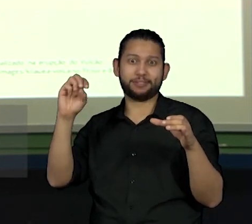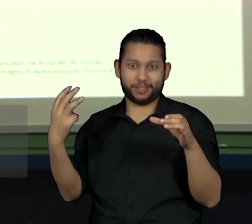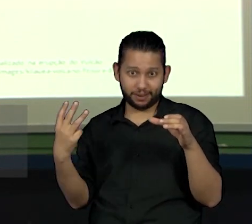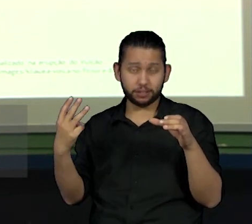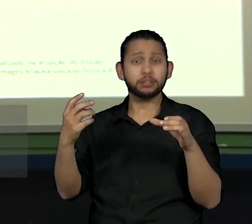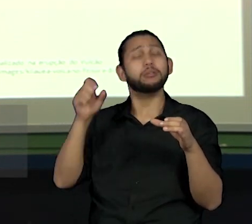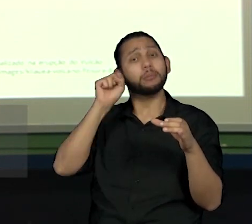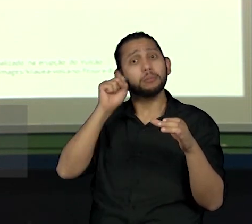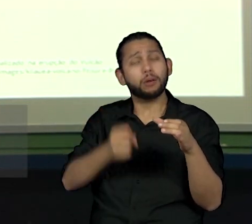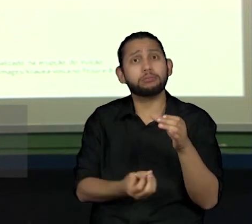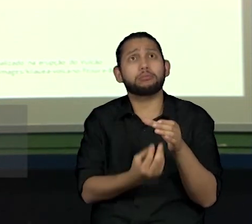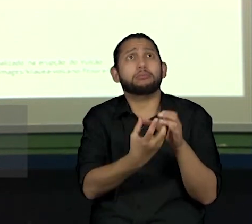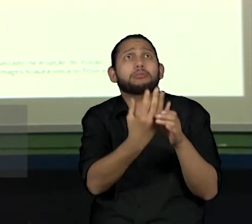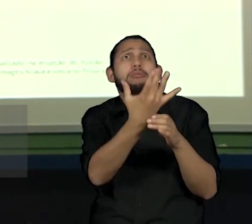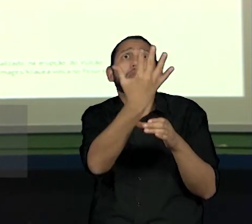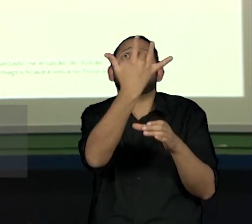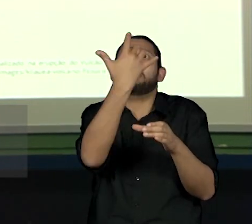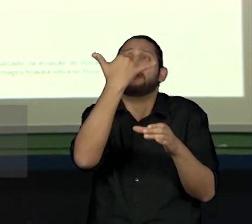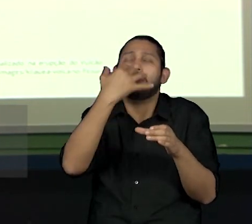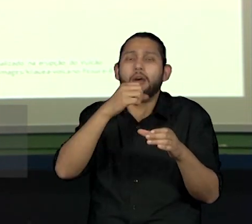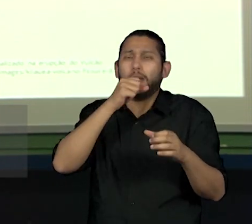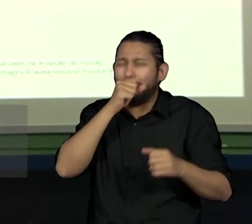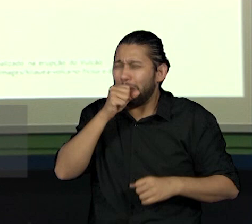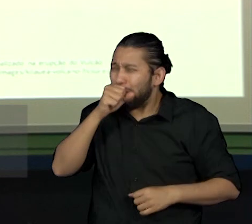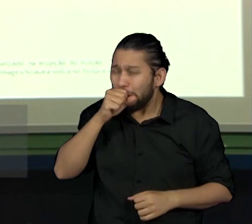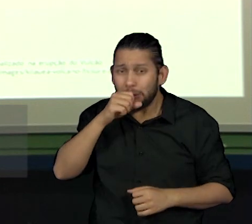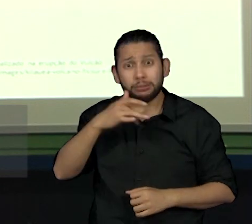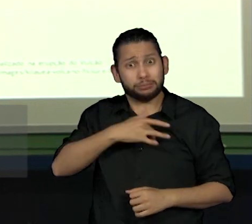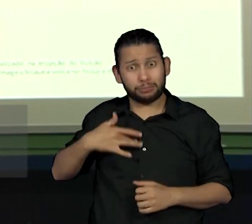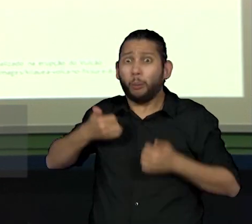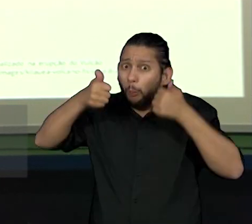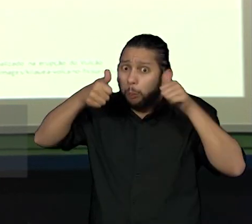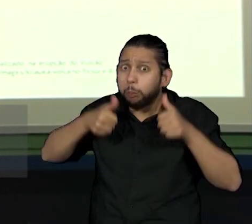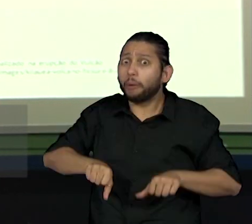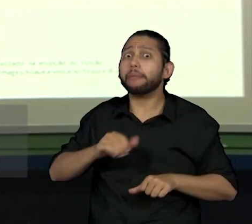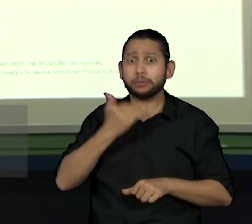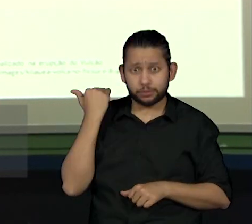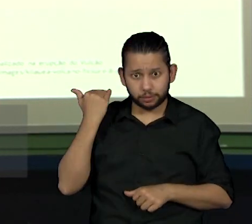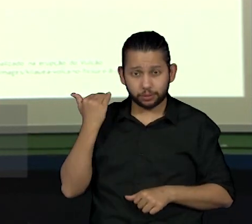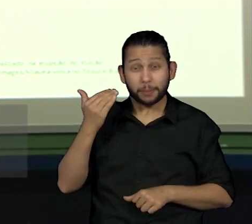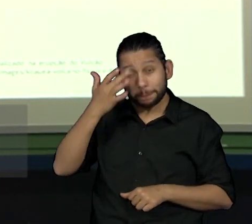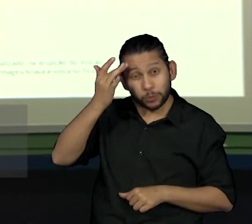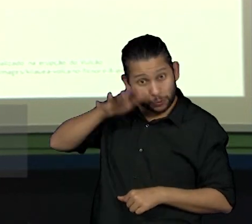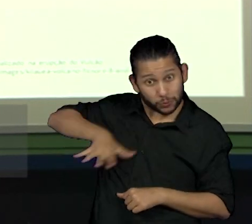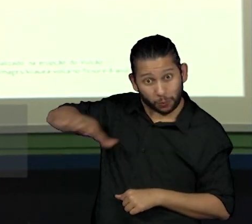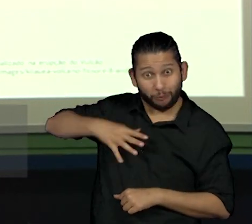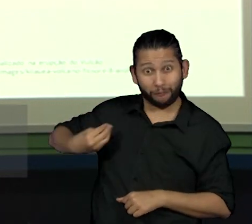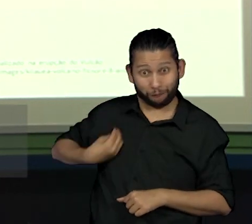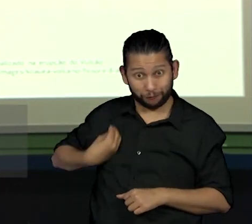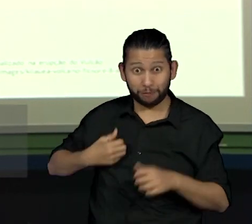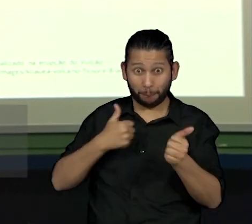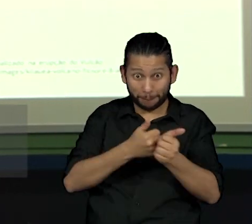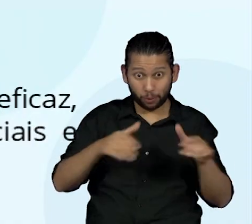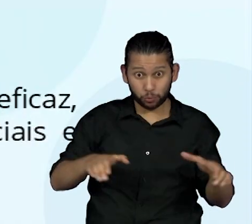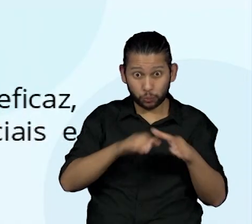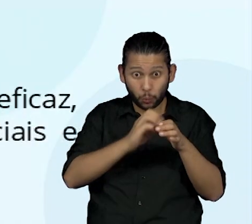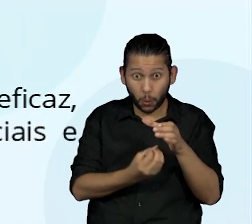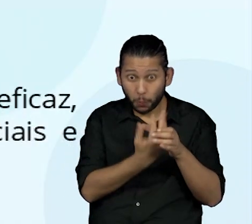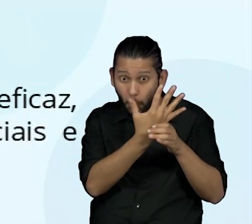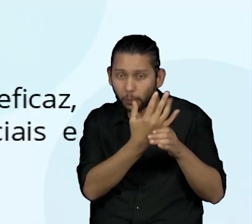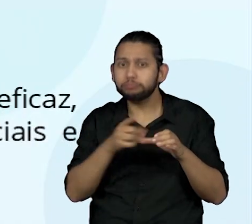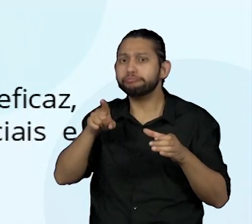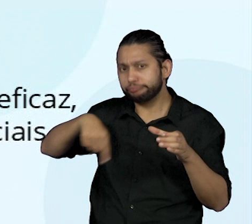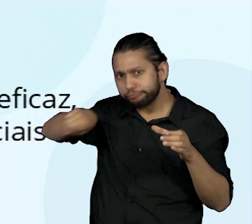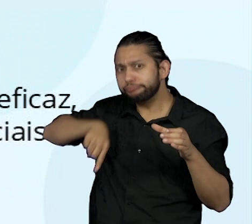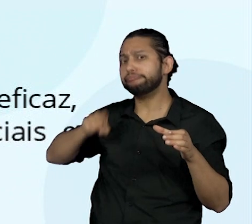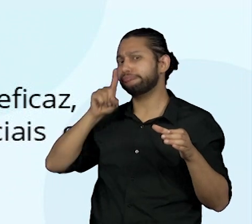e as tragédias de erupções vulcânicas podem ser terríveis para a comunidade que vive no entorno. Gente,